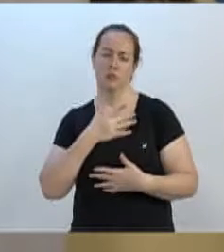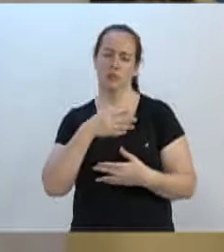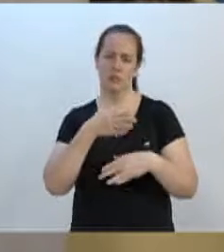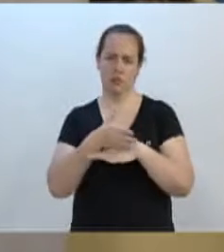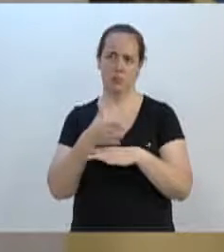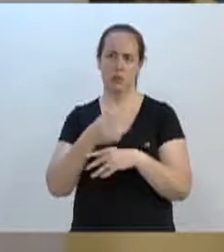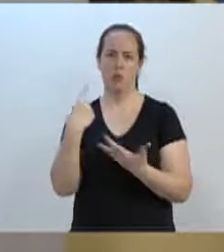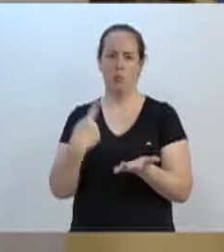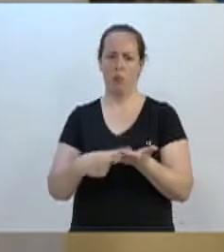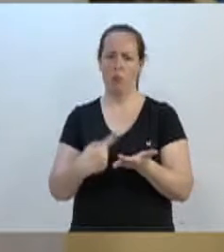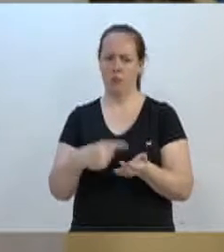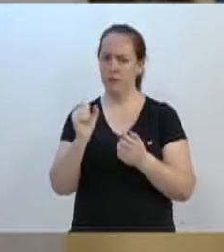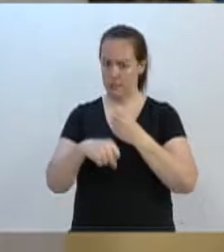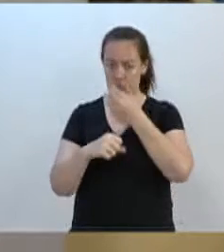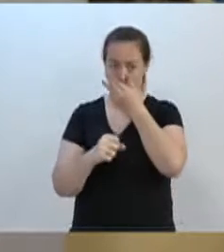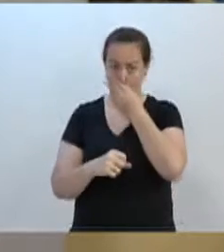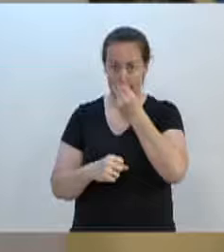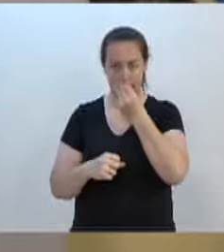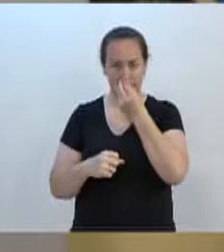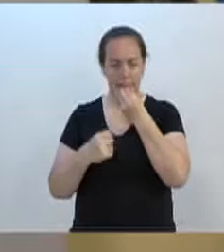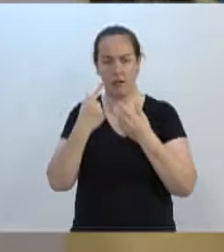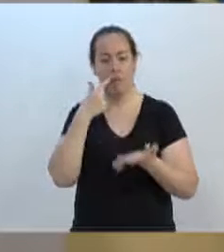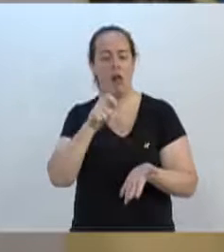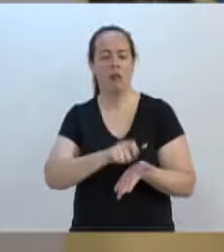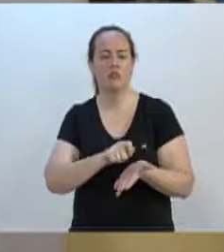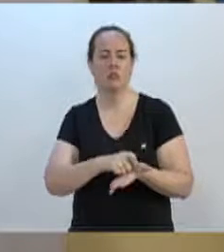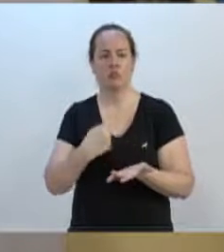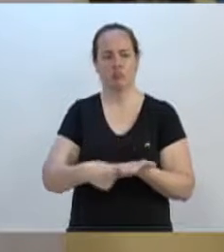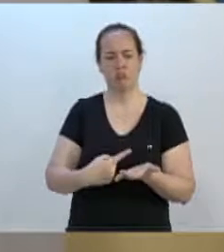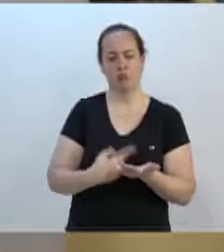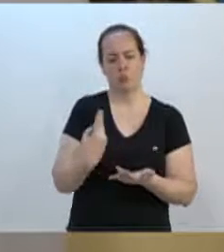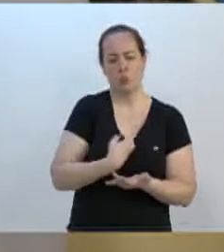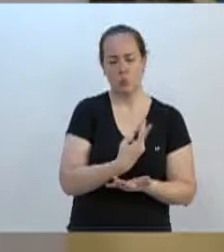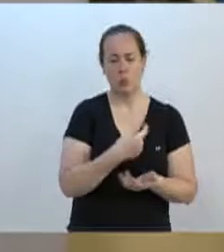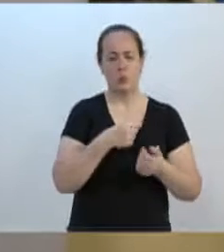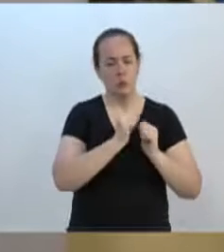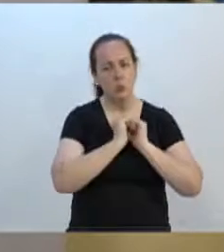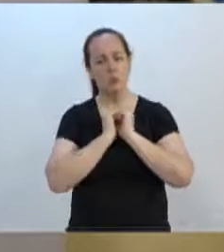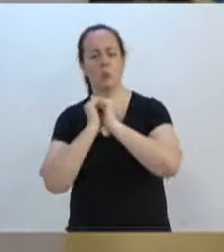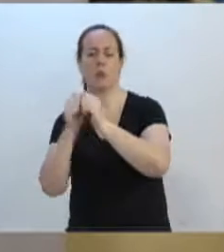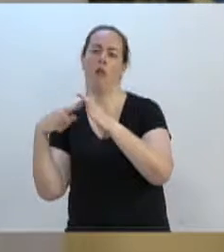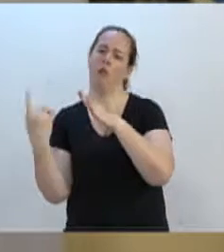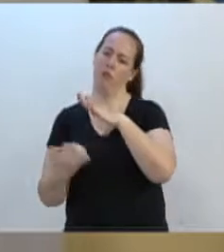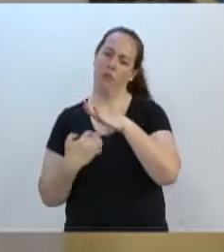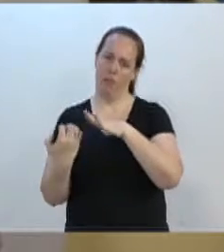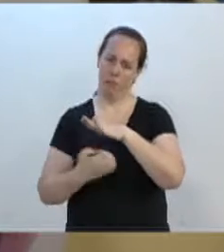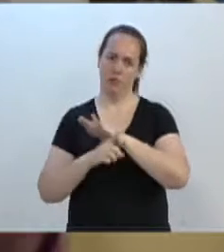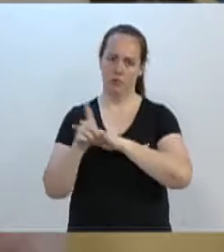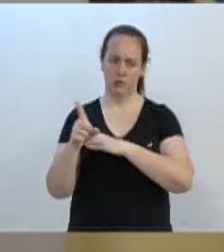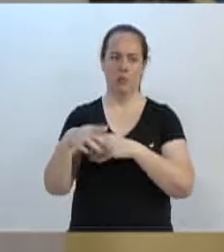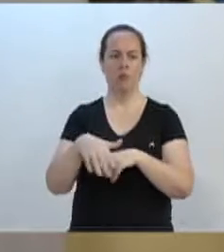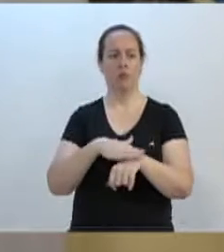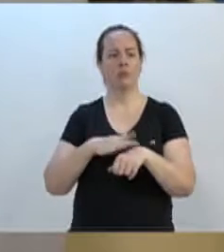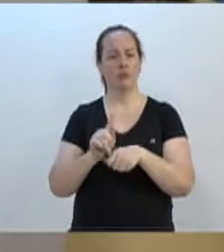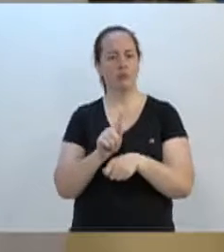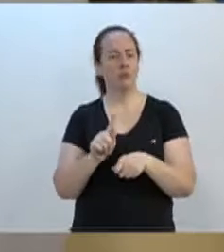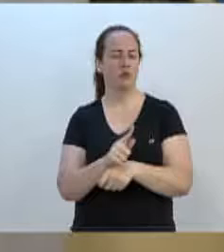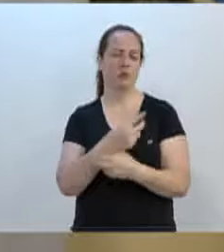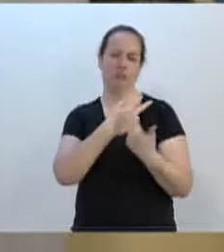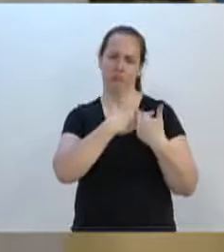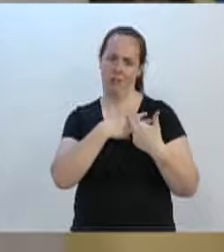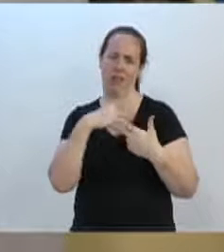sim agendar, conciliar as nossas agendas para estarmos ali conversando com o gerente, enfim,